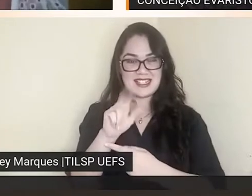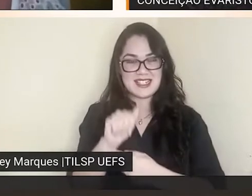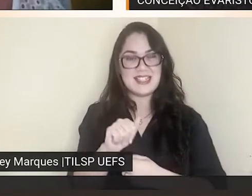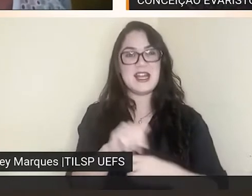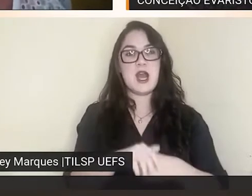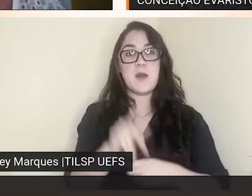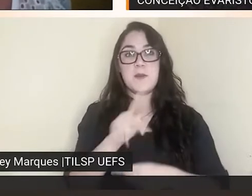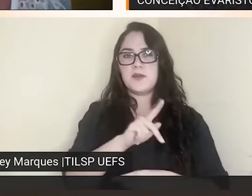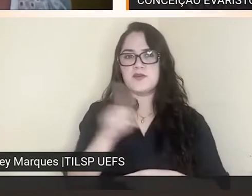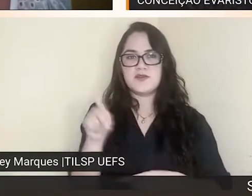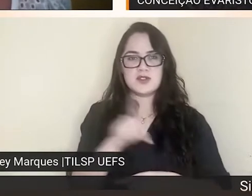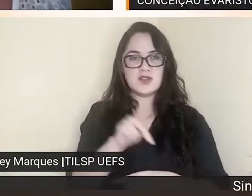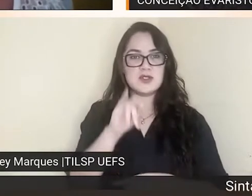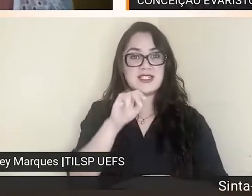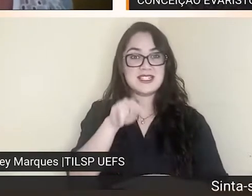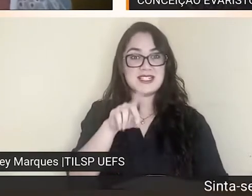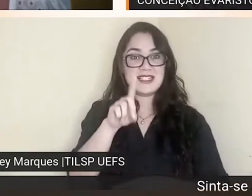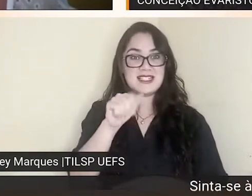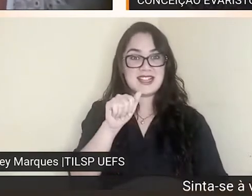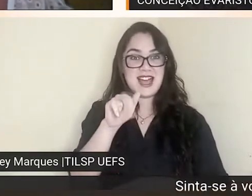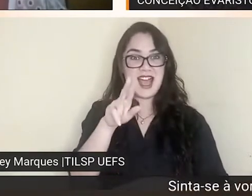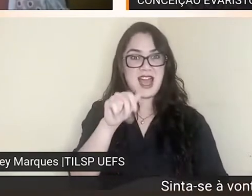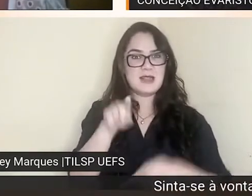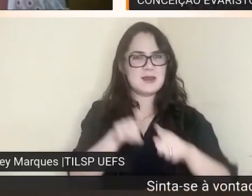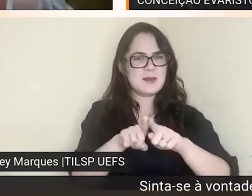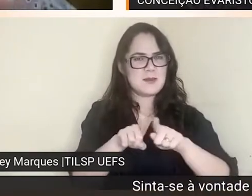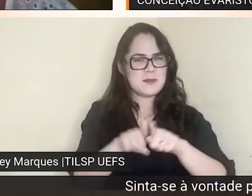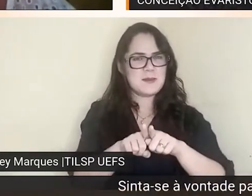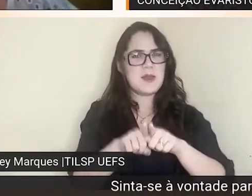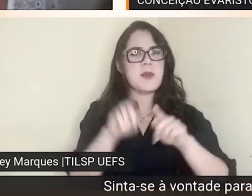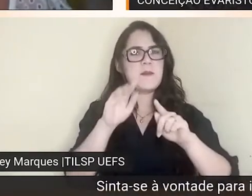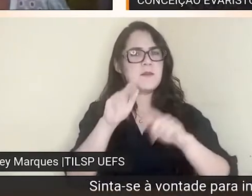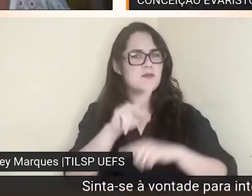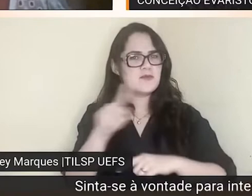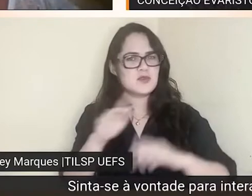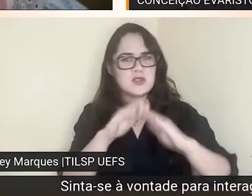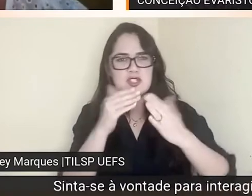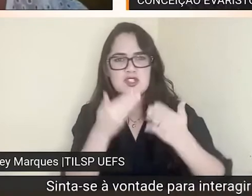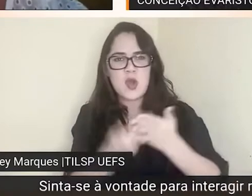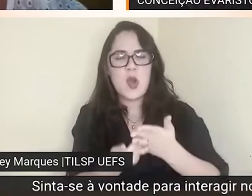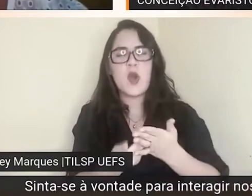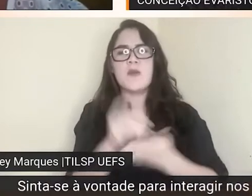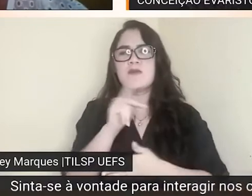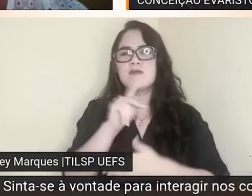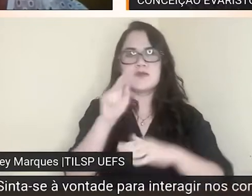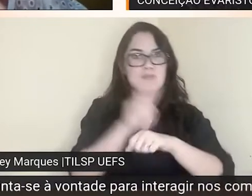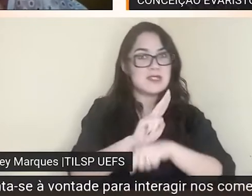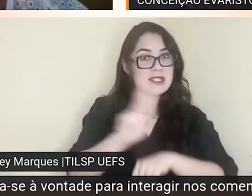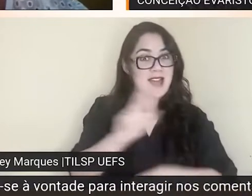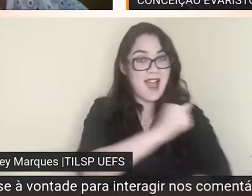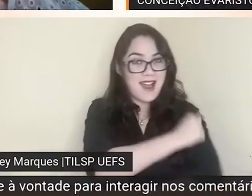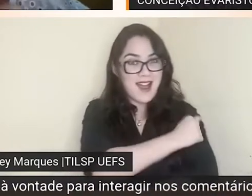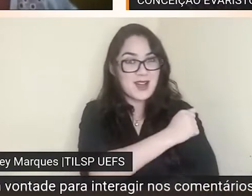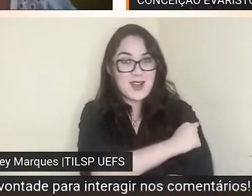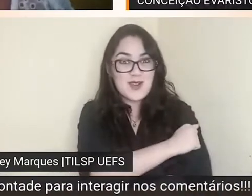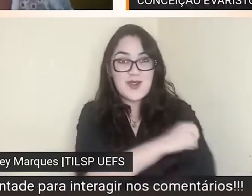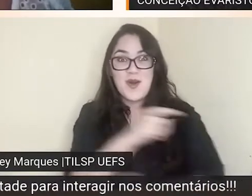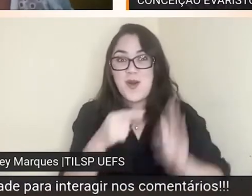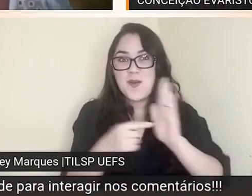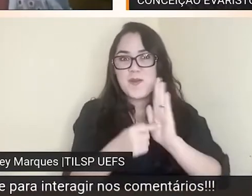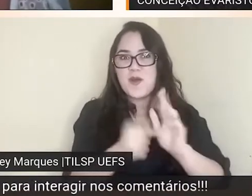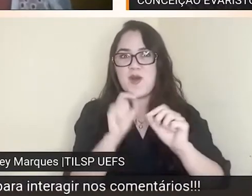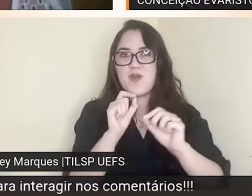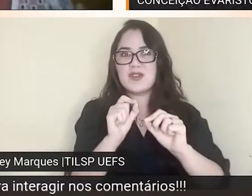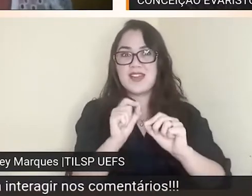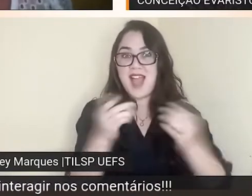Educação Básica Conceição, que estão aqui te acompanhando, professores da universidade, estudantes, o que mostra a potência desse